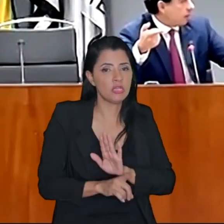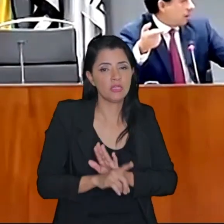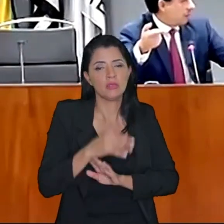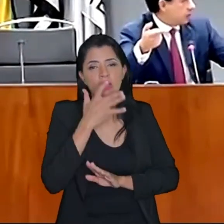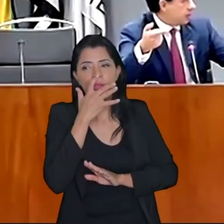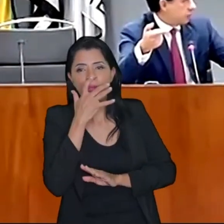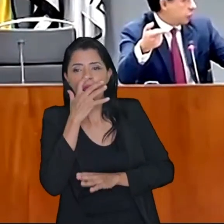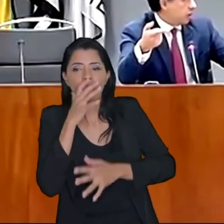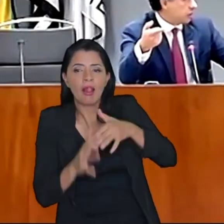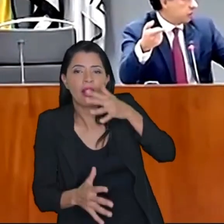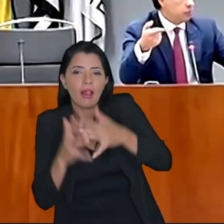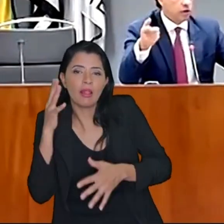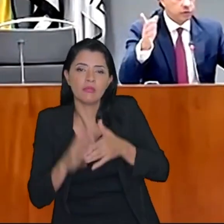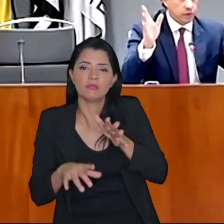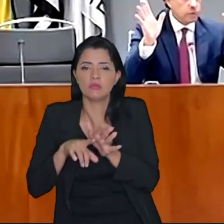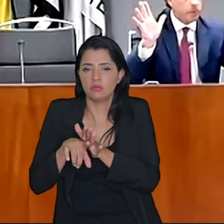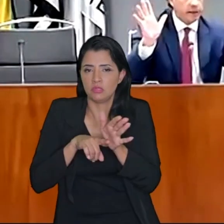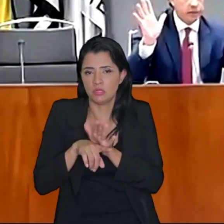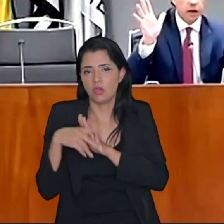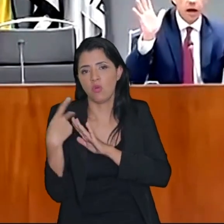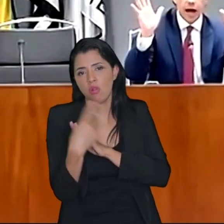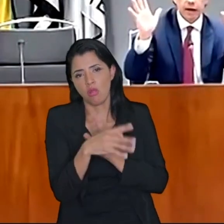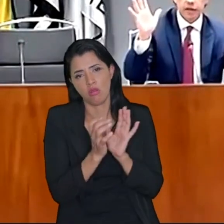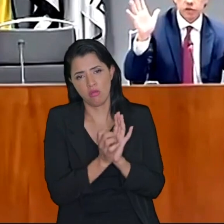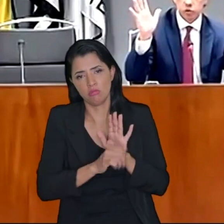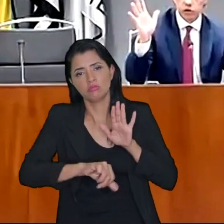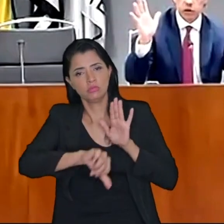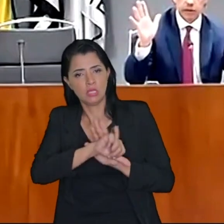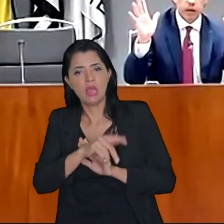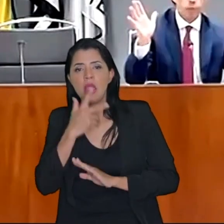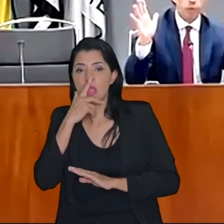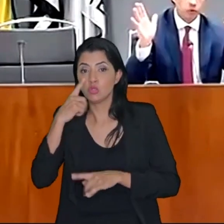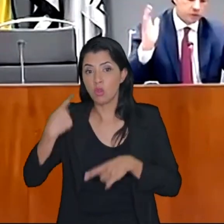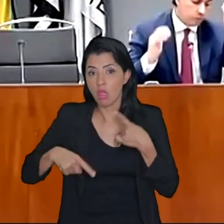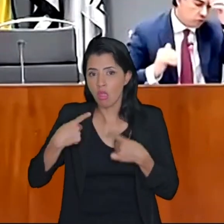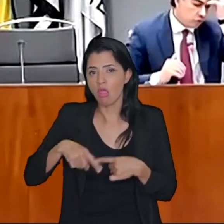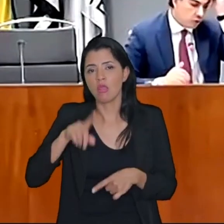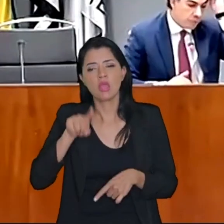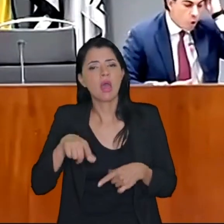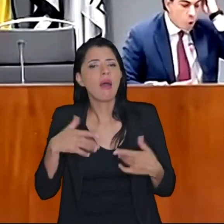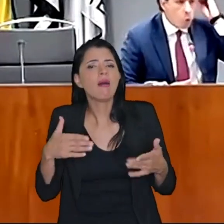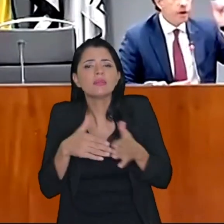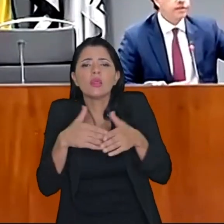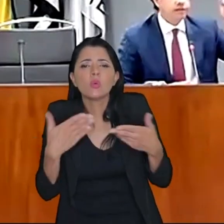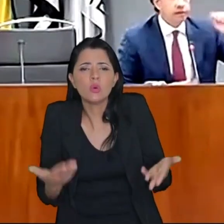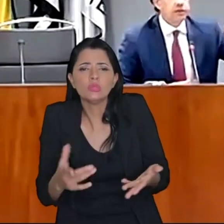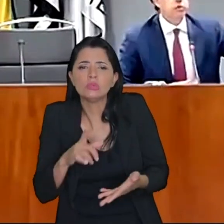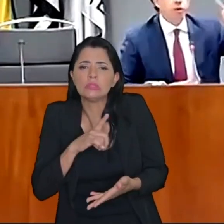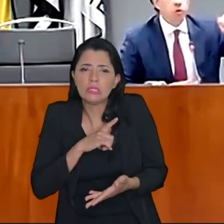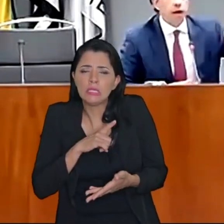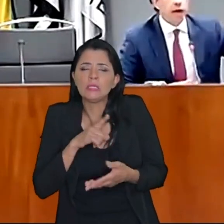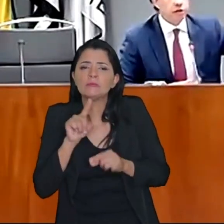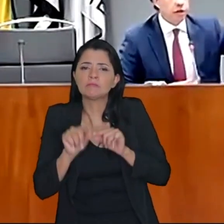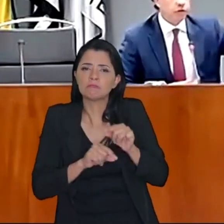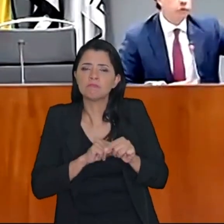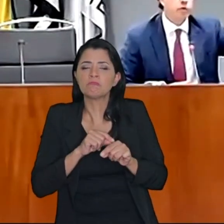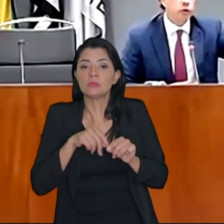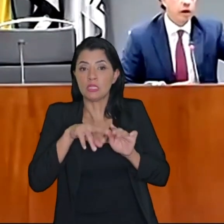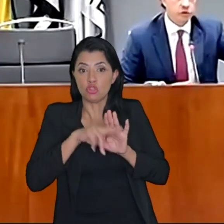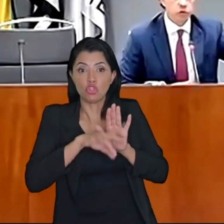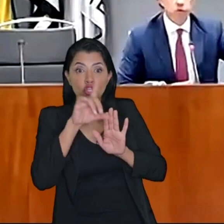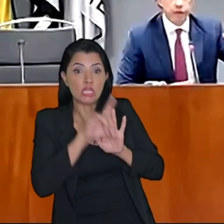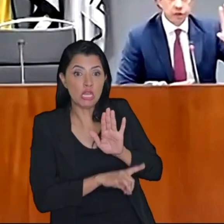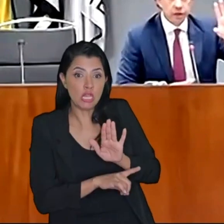embaraçar a investigação da organização criminosa. Então, esse me parece a grande discussão, até que ponto nós temos ou não um exercício regular de direito